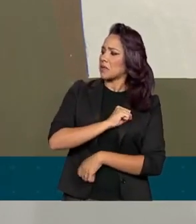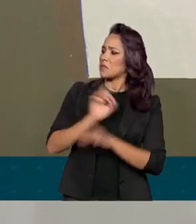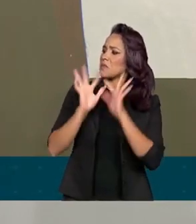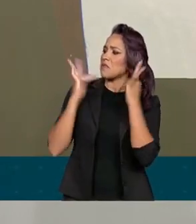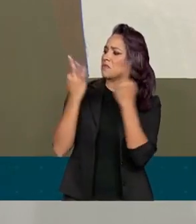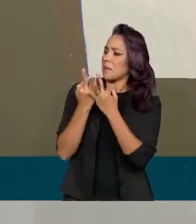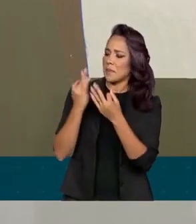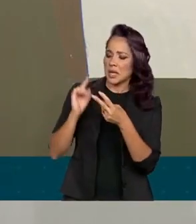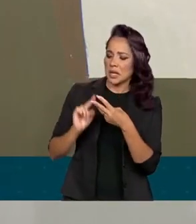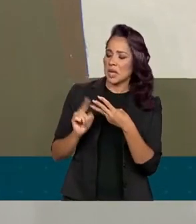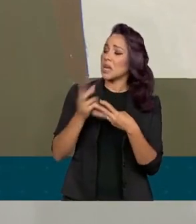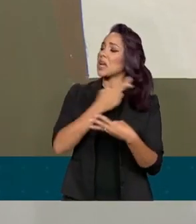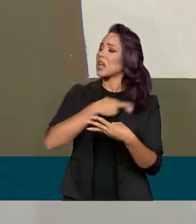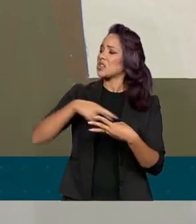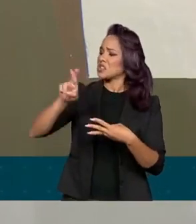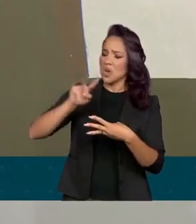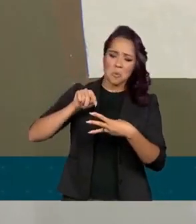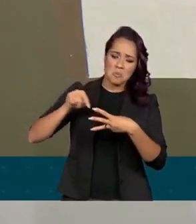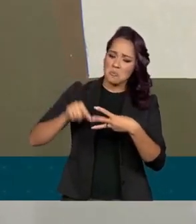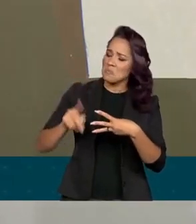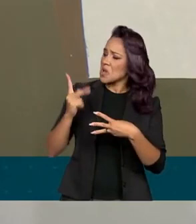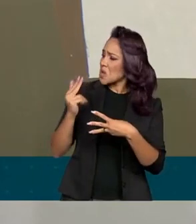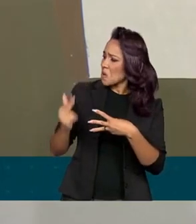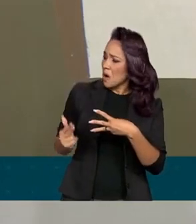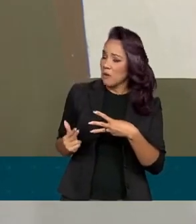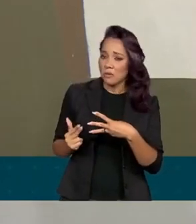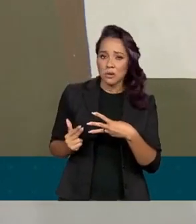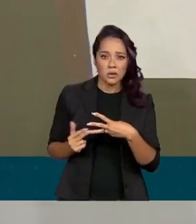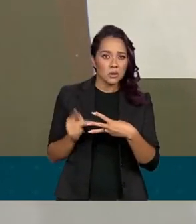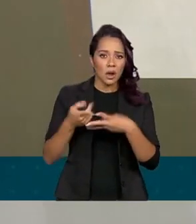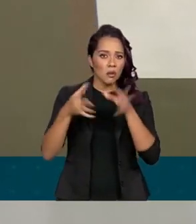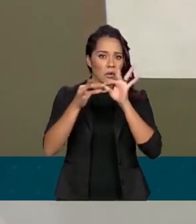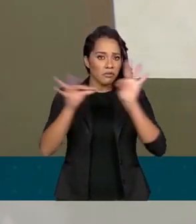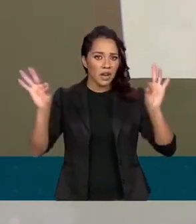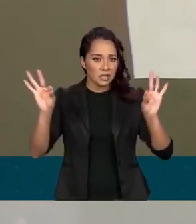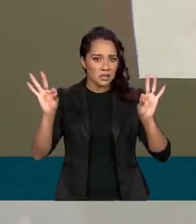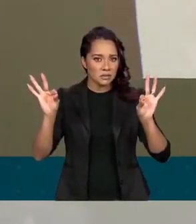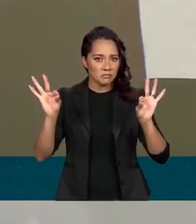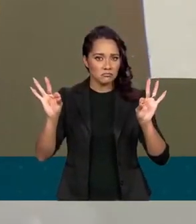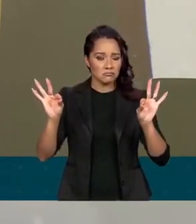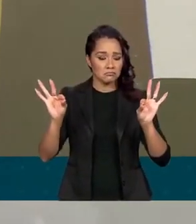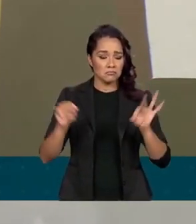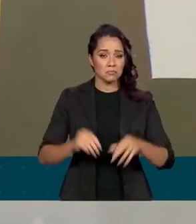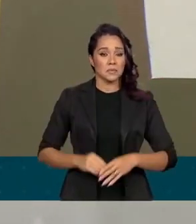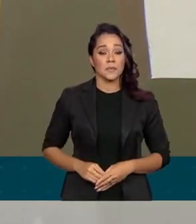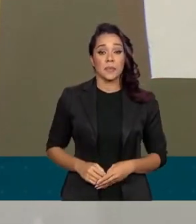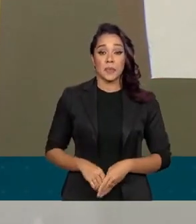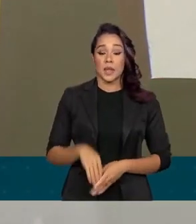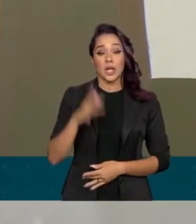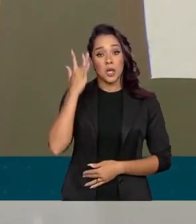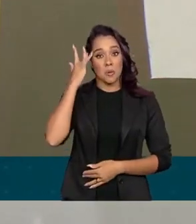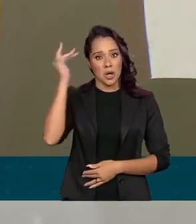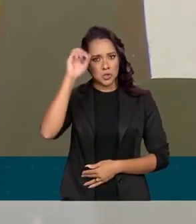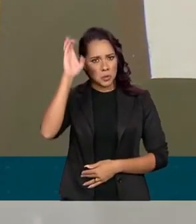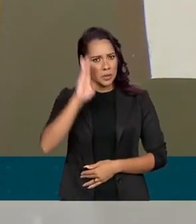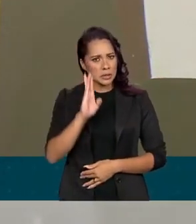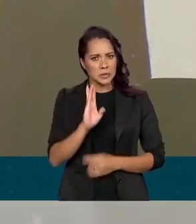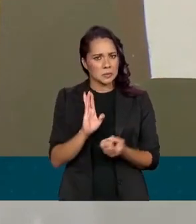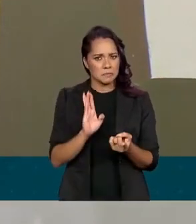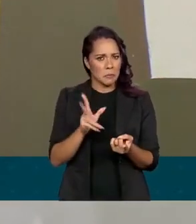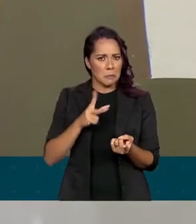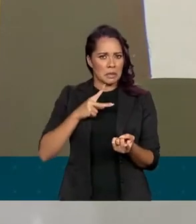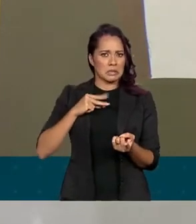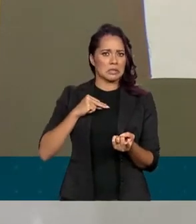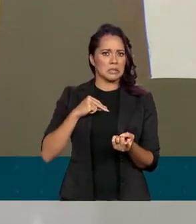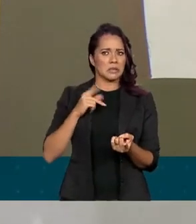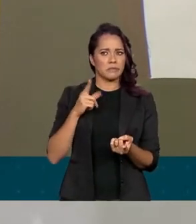família e religião. É um jargão. E eu acho que o Brasil não merecia